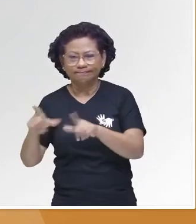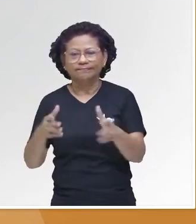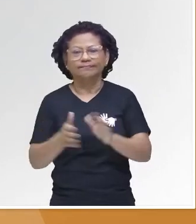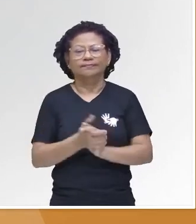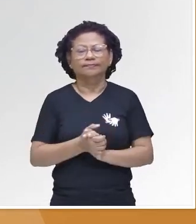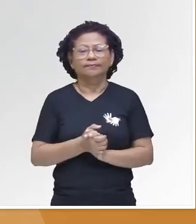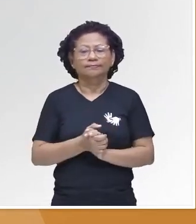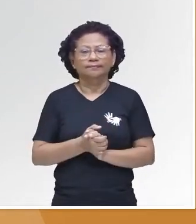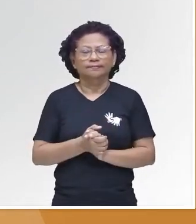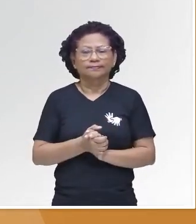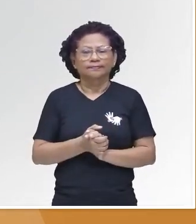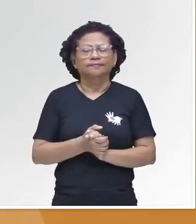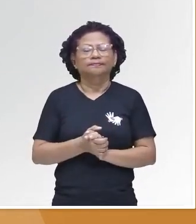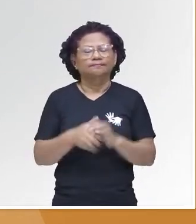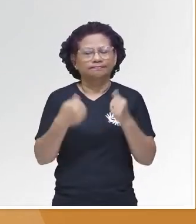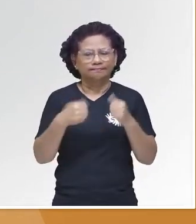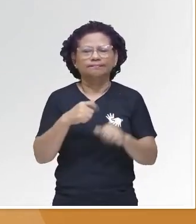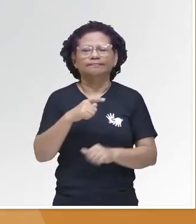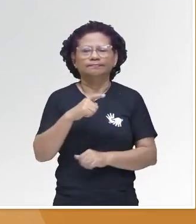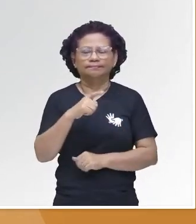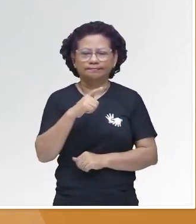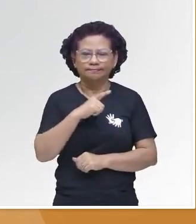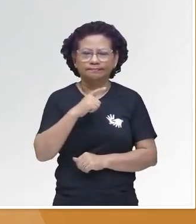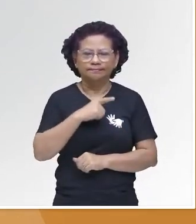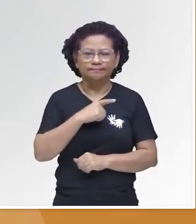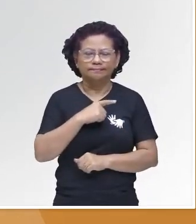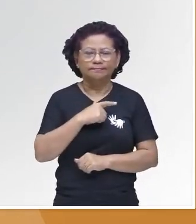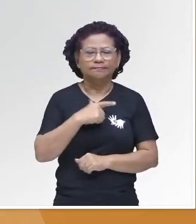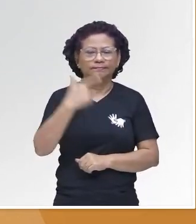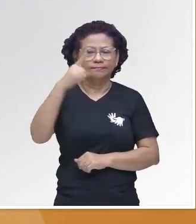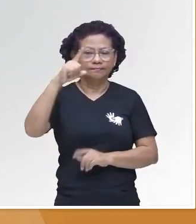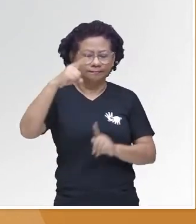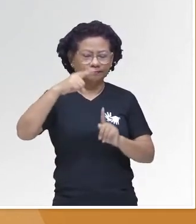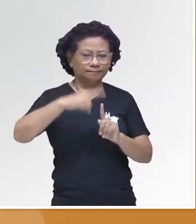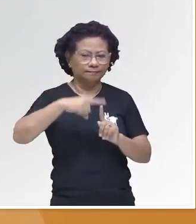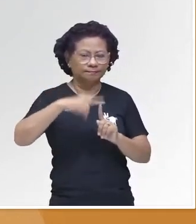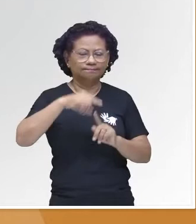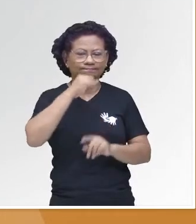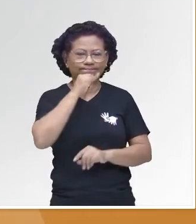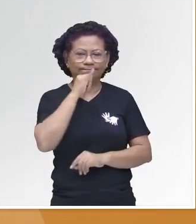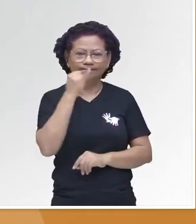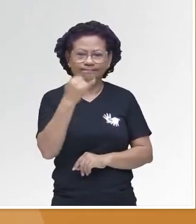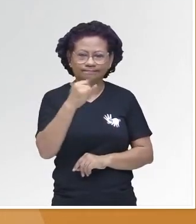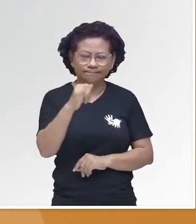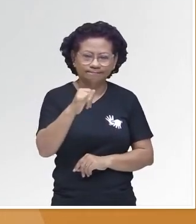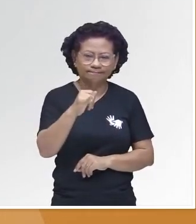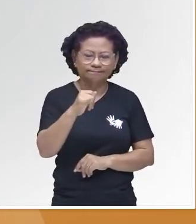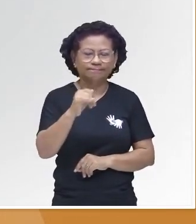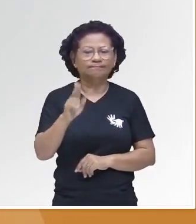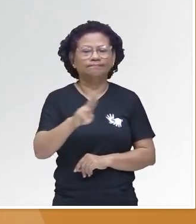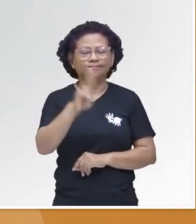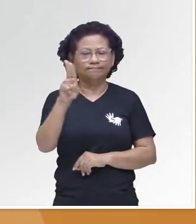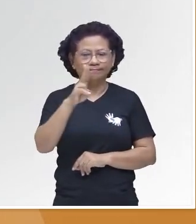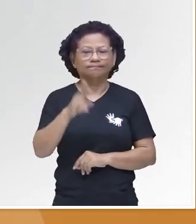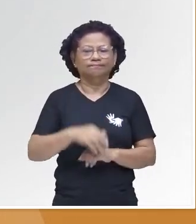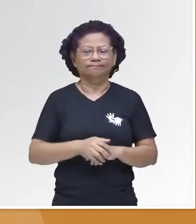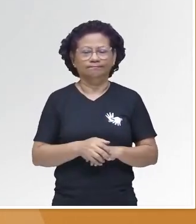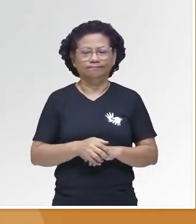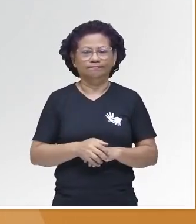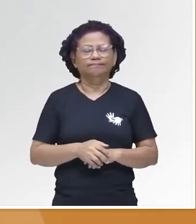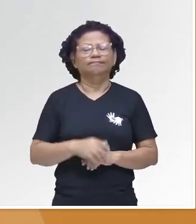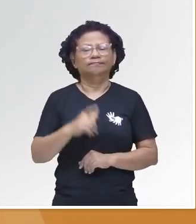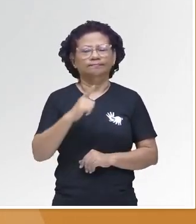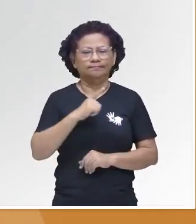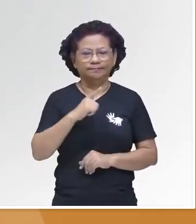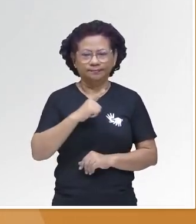que sejam menos poluentes, que sejam menos agressivas ali ao meio ambiente, porque não tem jeito, vamos fazer